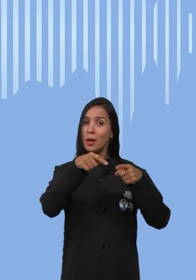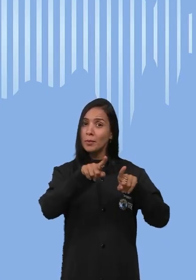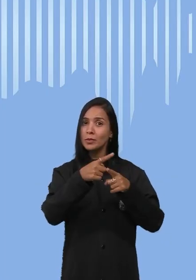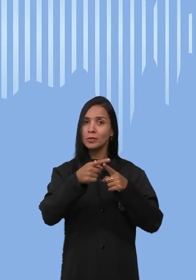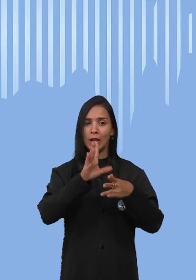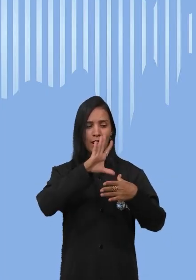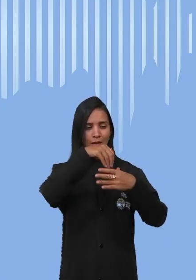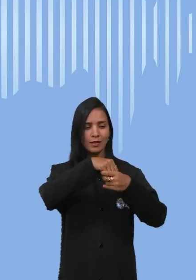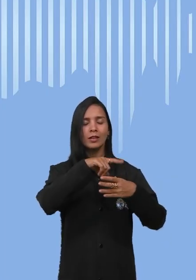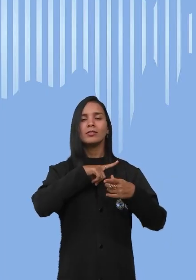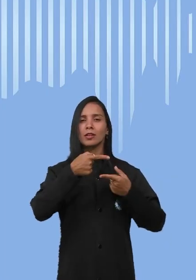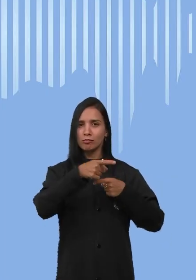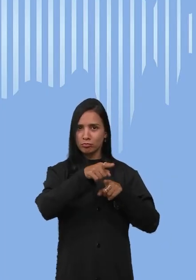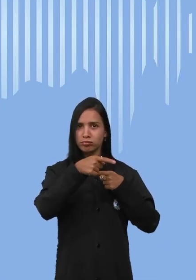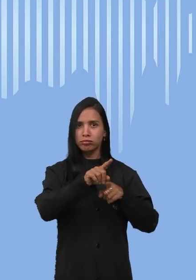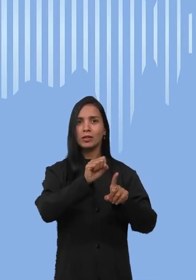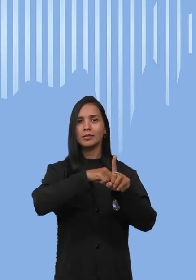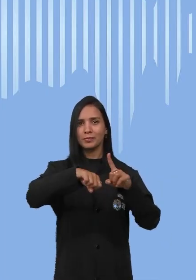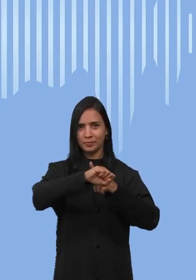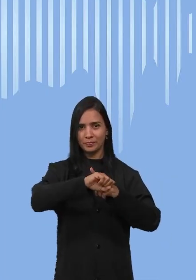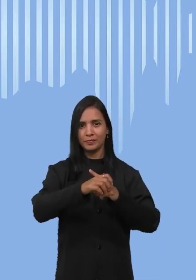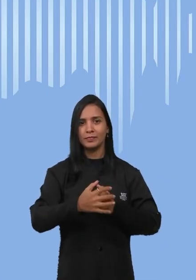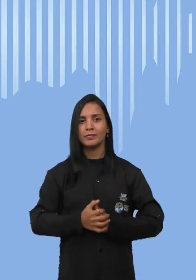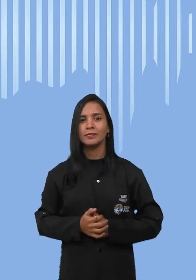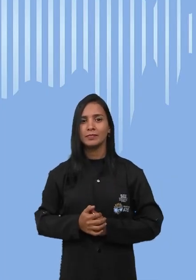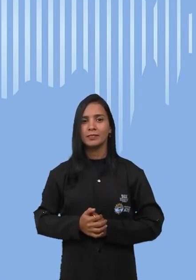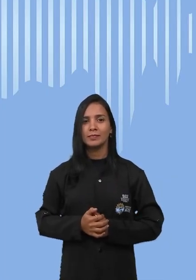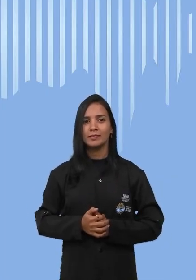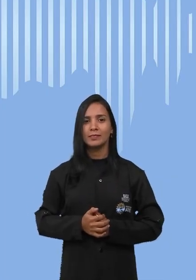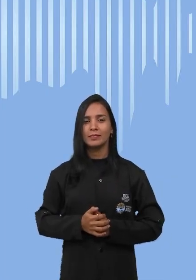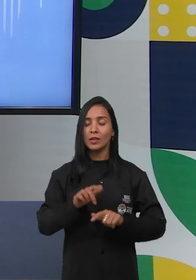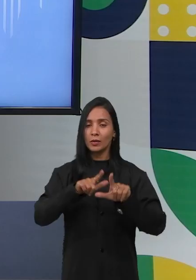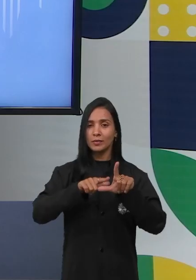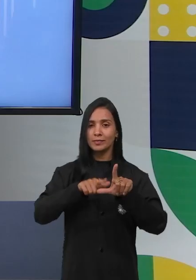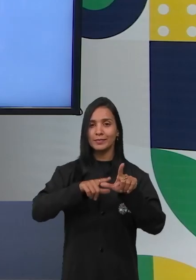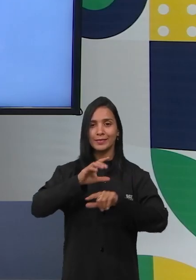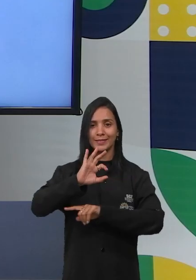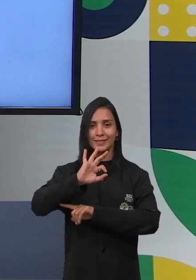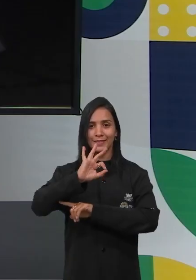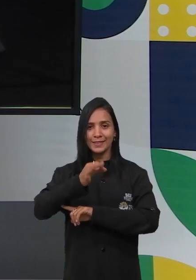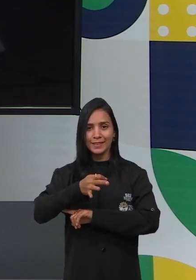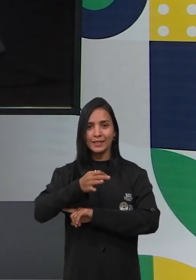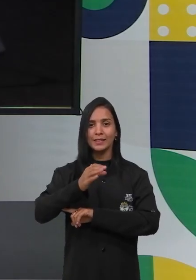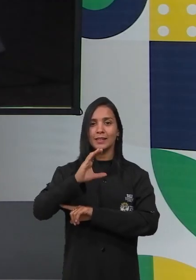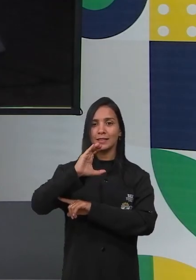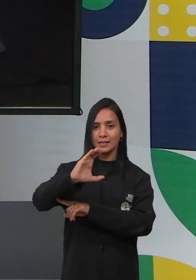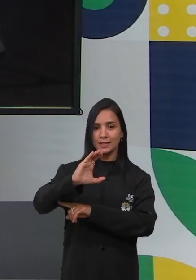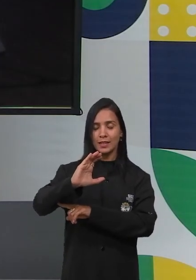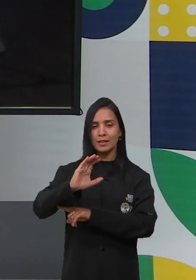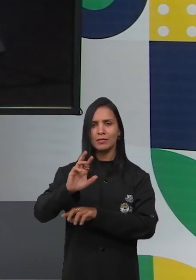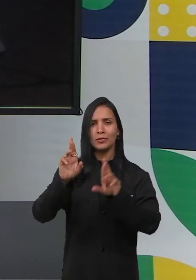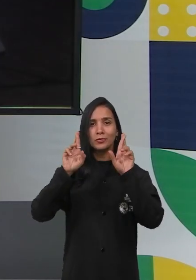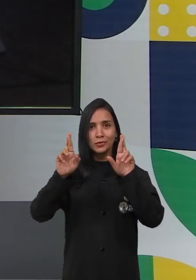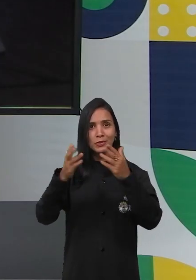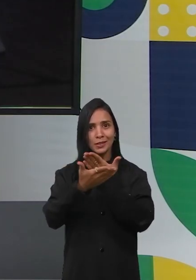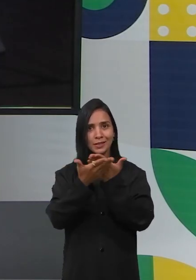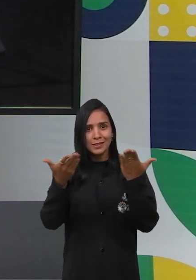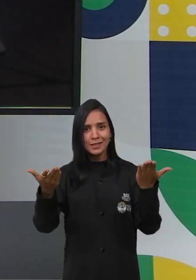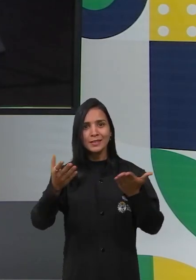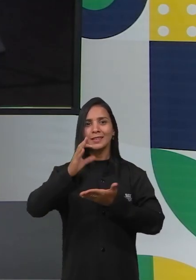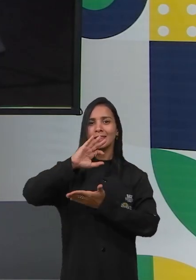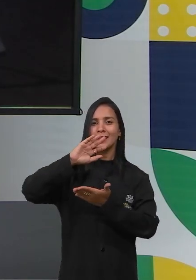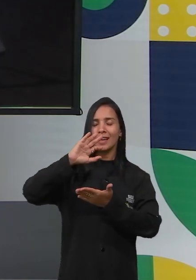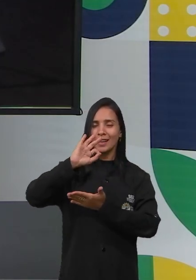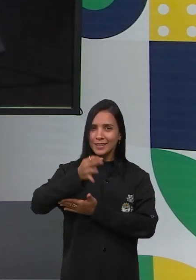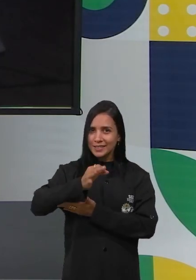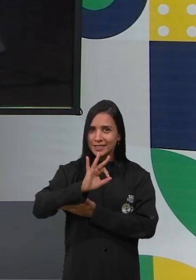crítica mesmo social. Então a resposta correta é a letra C, está aí, e eu espero que você tenha acertado o maior número de questões